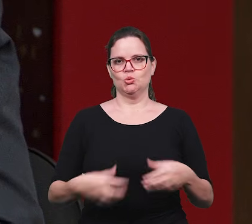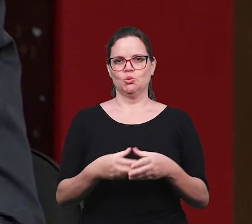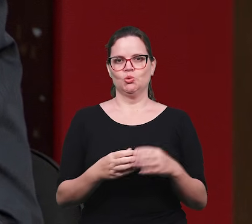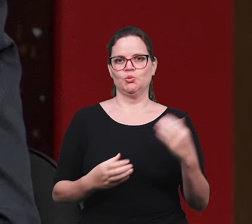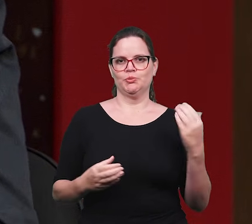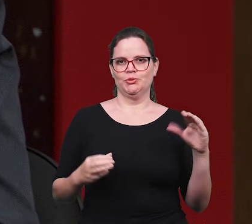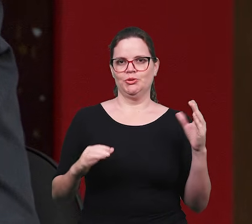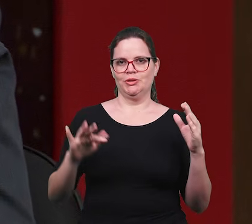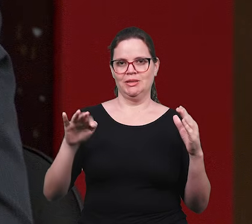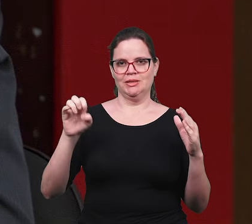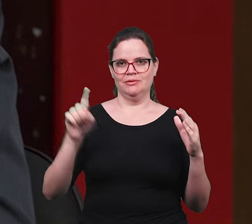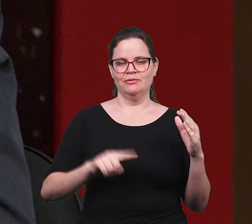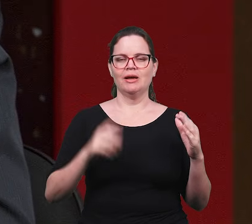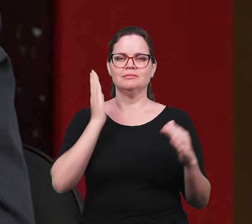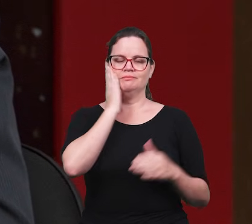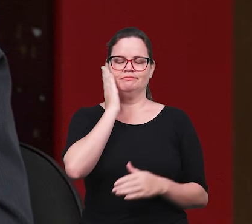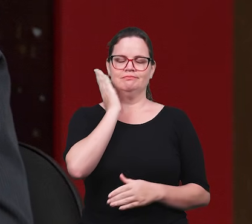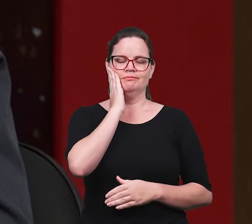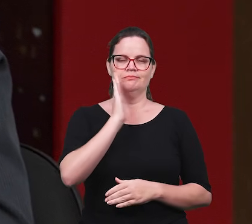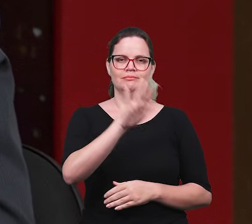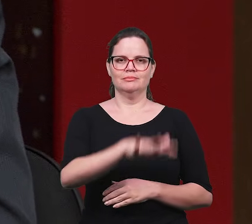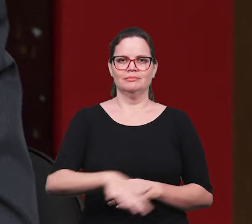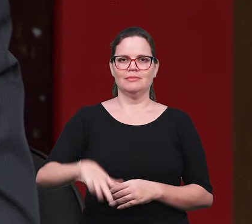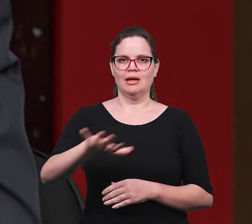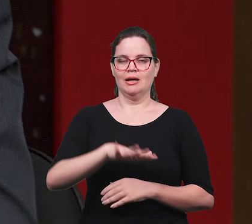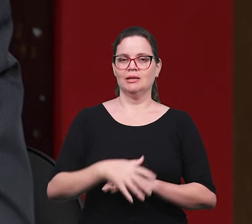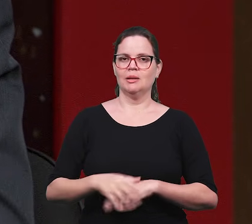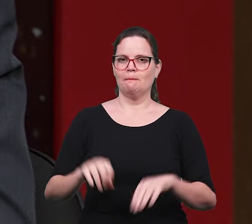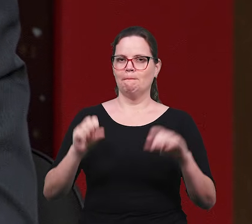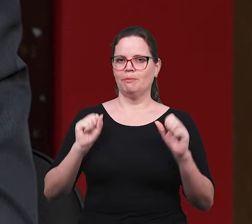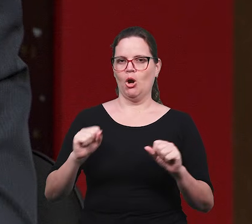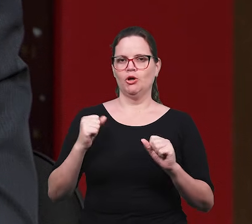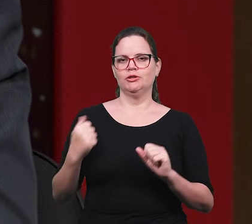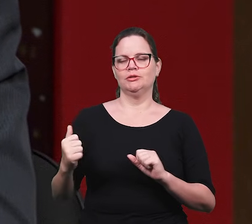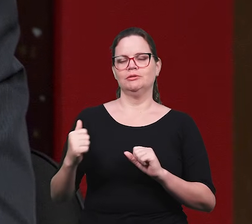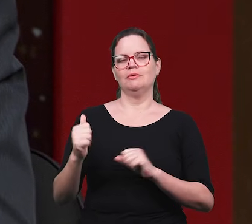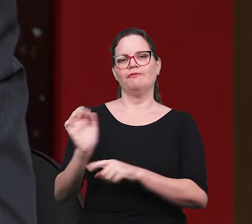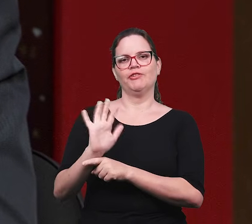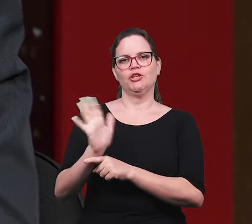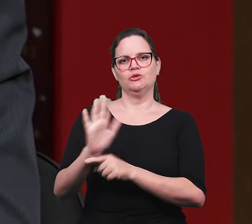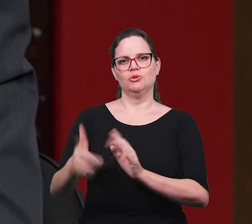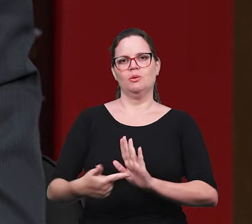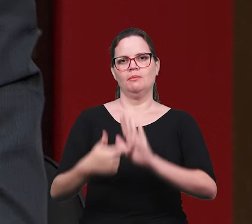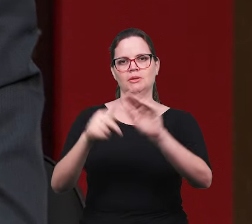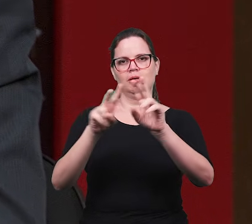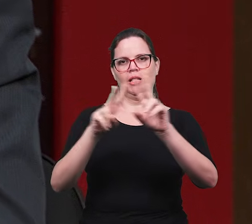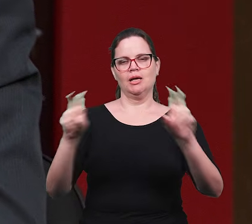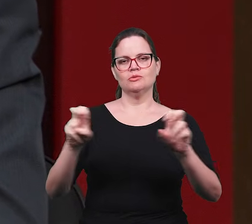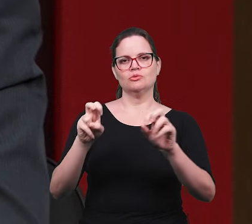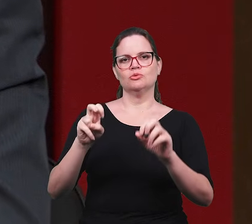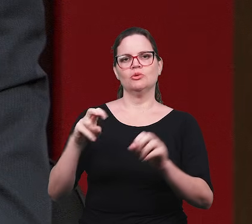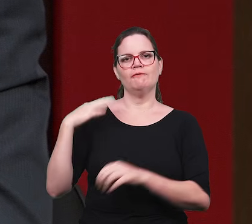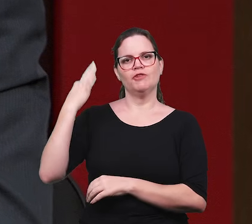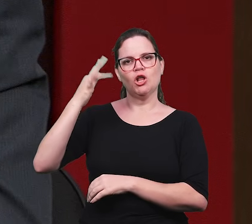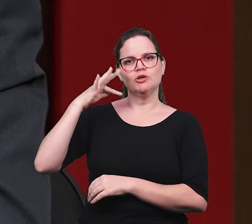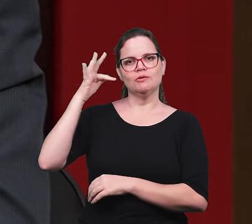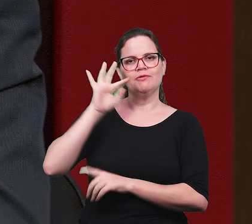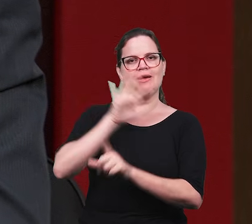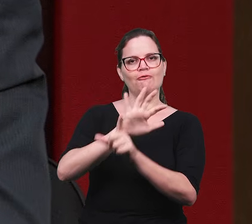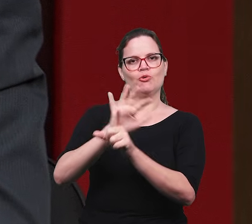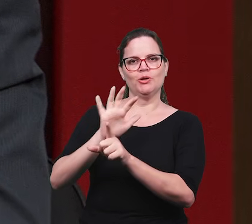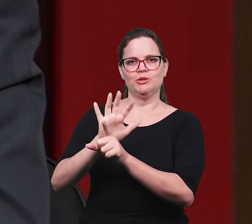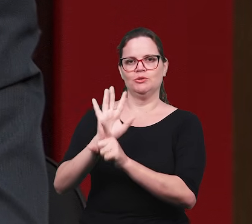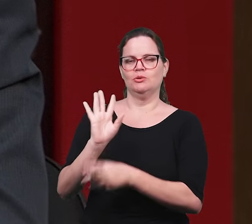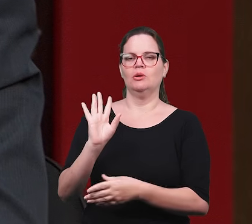Fé, especialista nessa área, que possa trazer um ponto de destaque dessa influência da